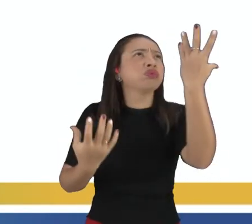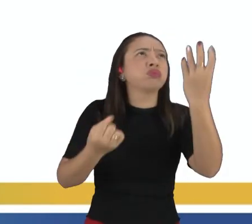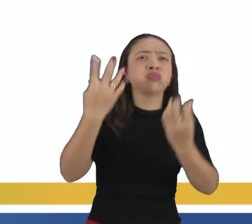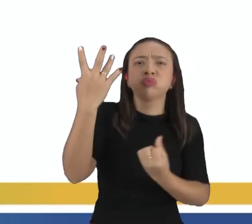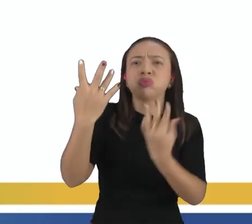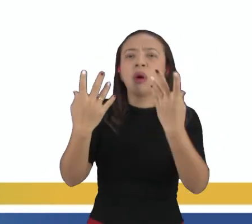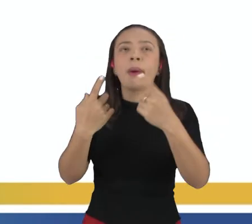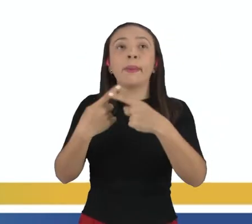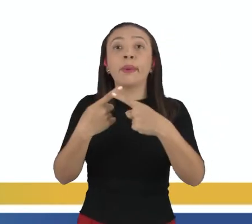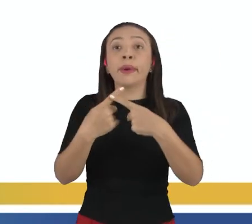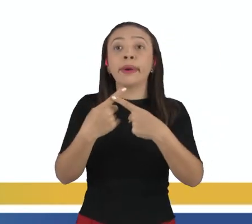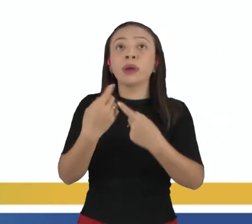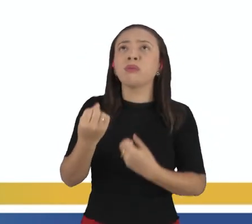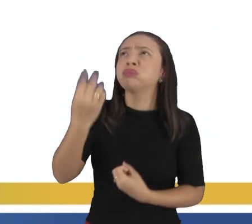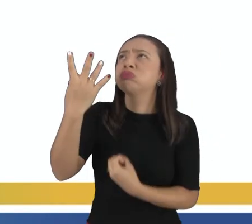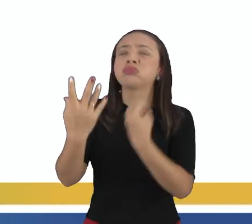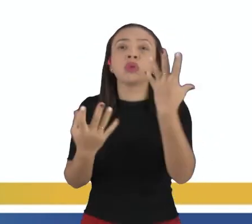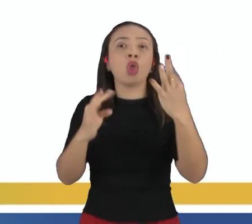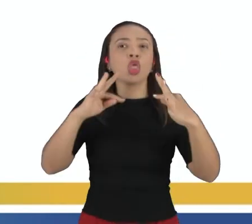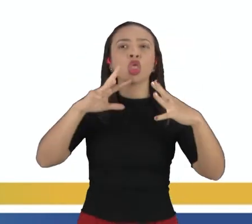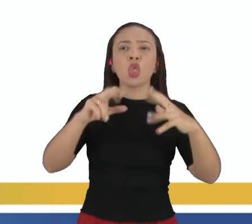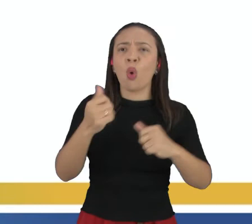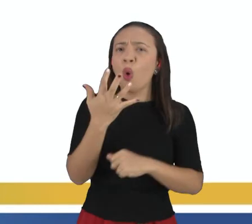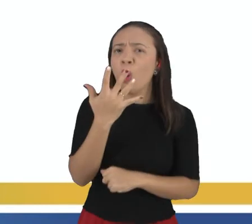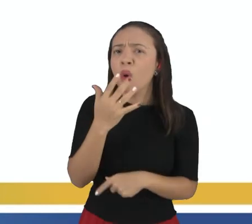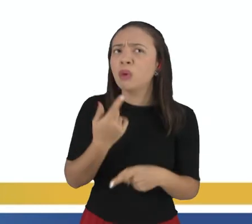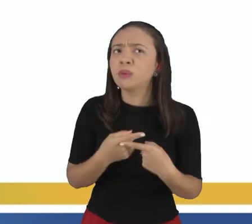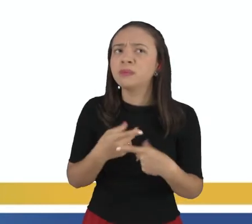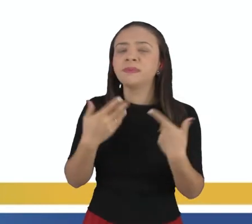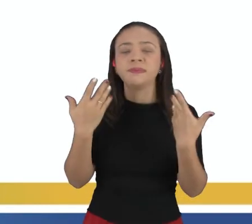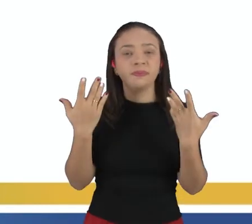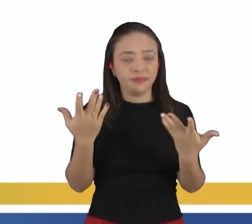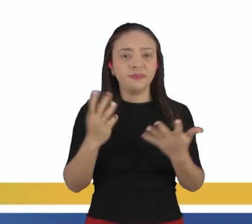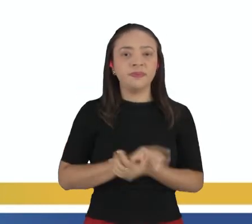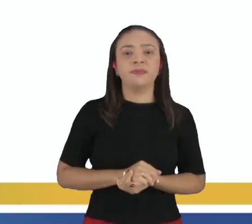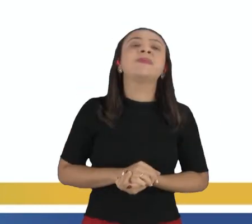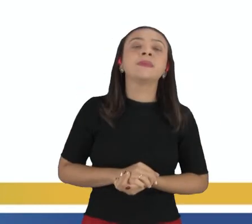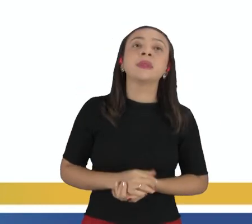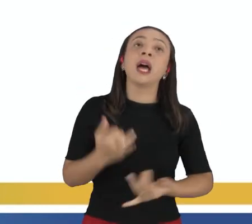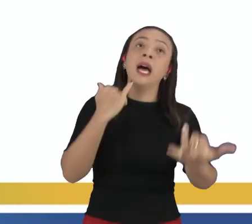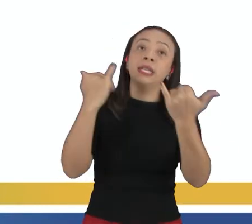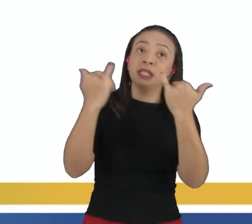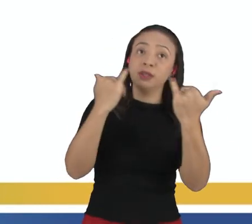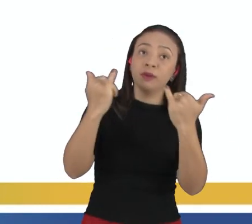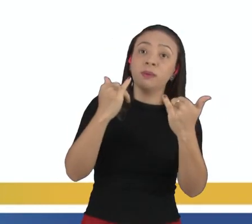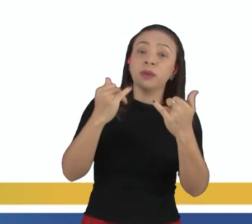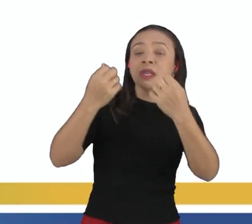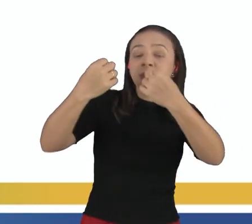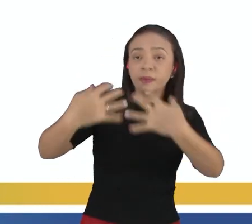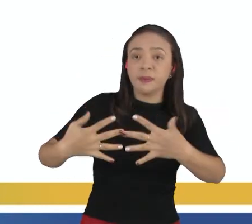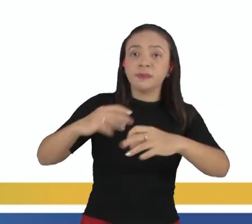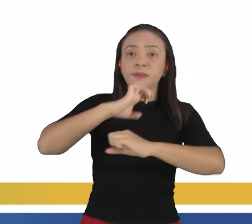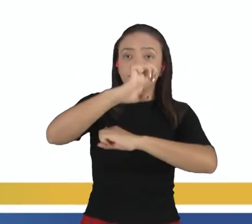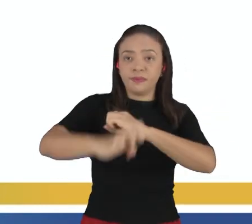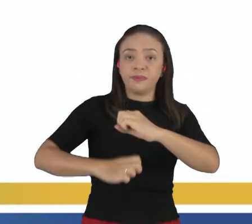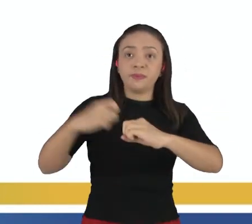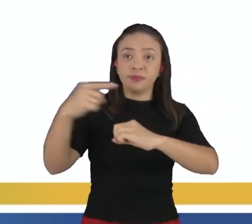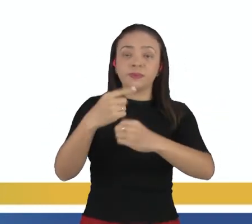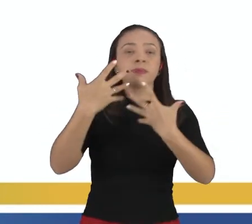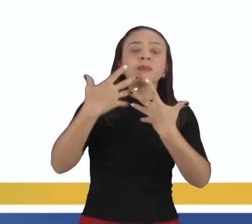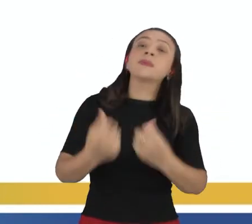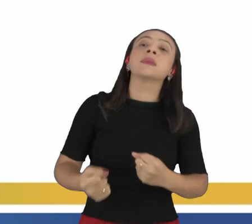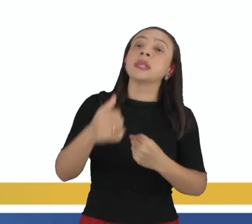por que os fogos de artifício eles são coloridos. Então, aqui, esse postulado onde nós temos que os elétrons, quando